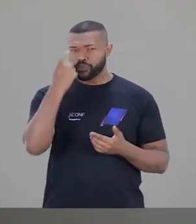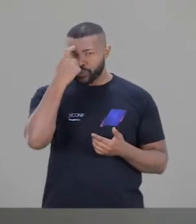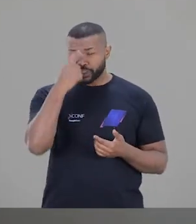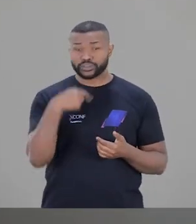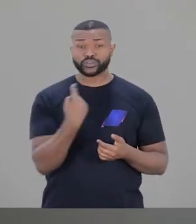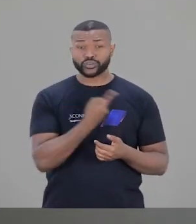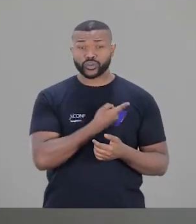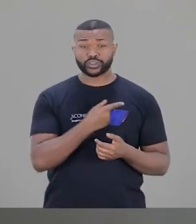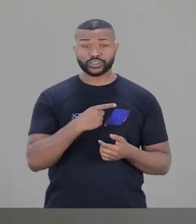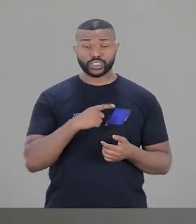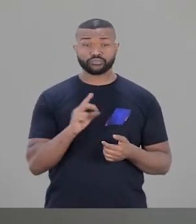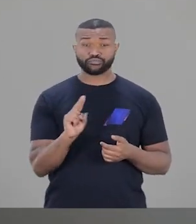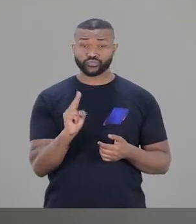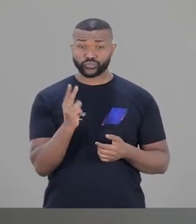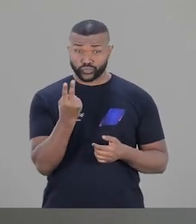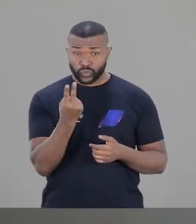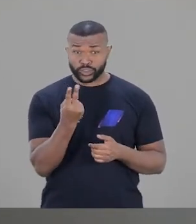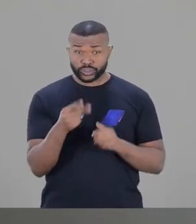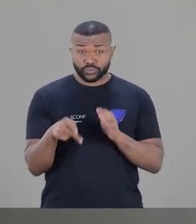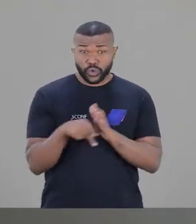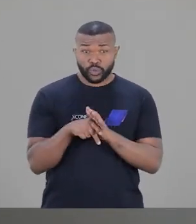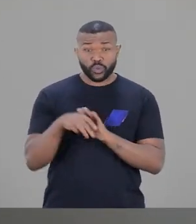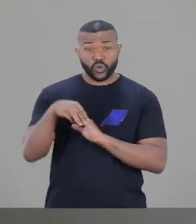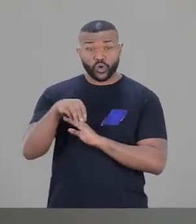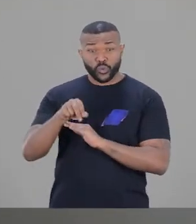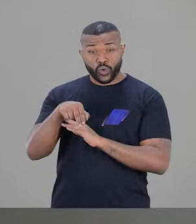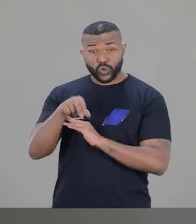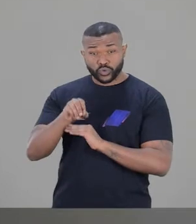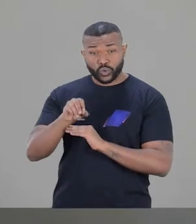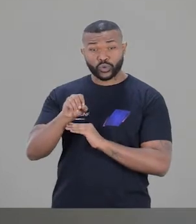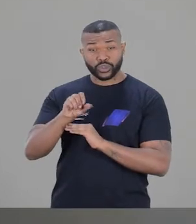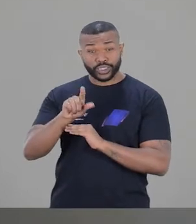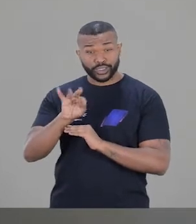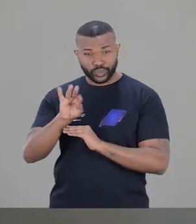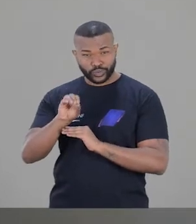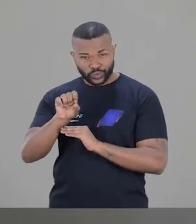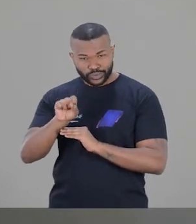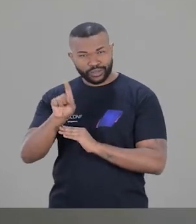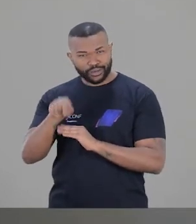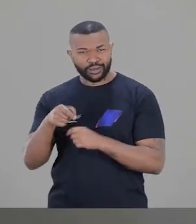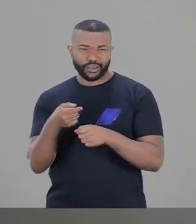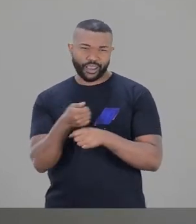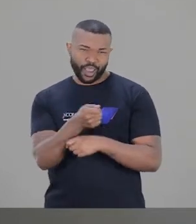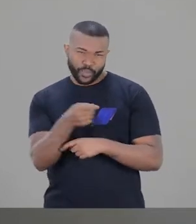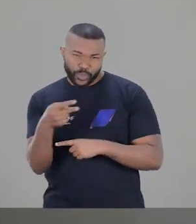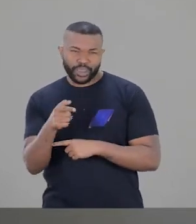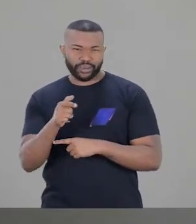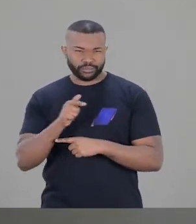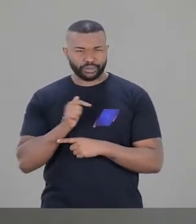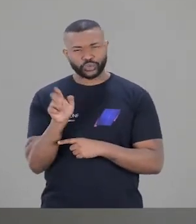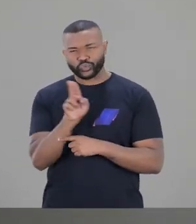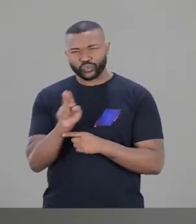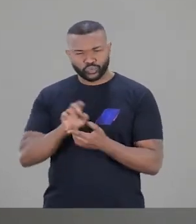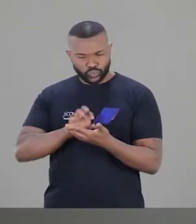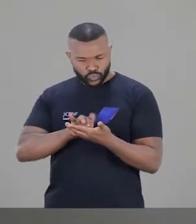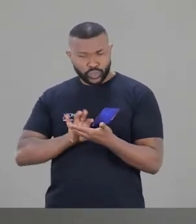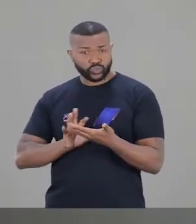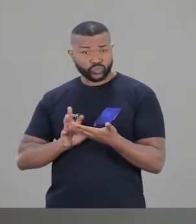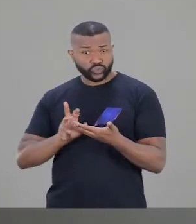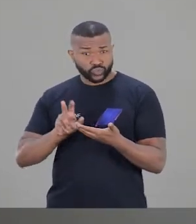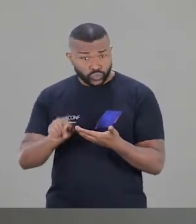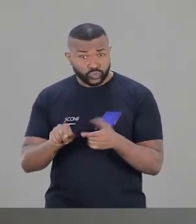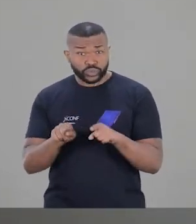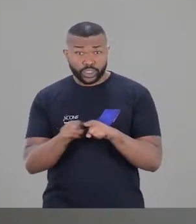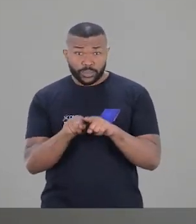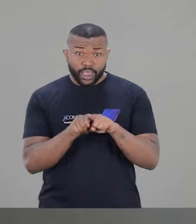pensando que a gente tem dois monolitos, que são aplicativos com todas as funcionalidades,